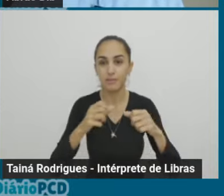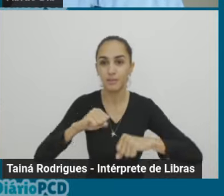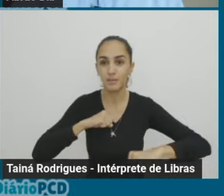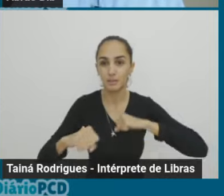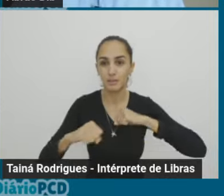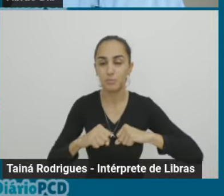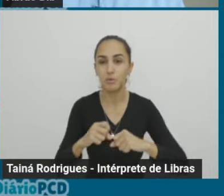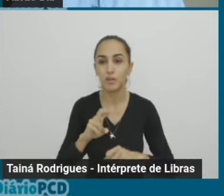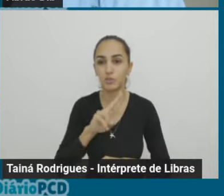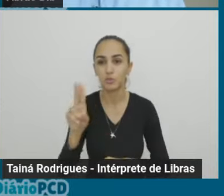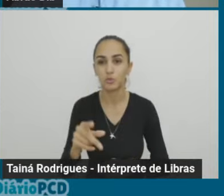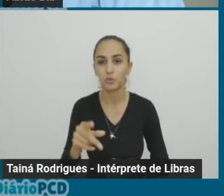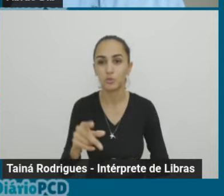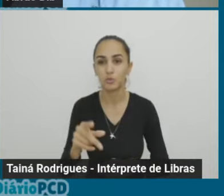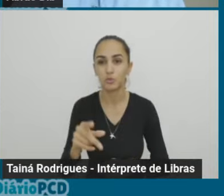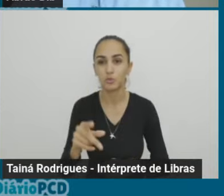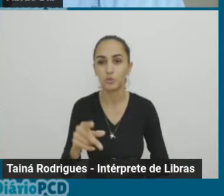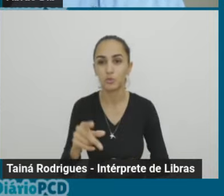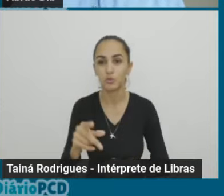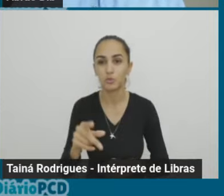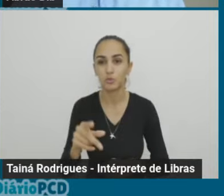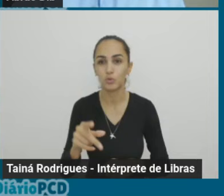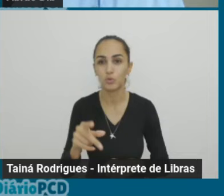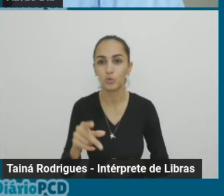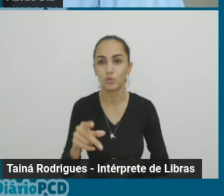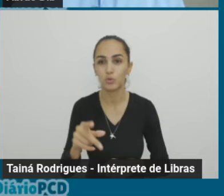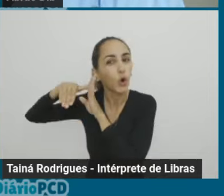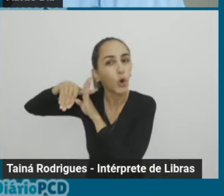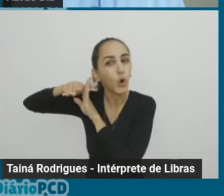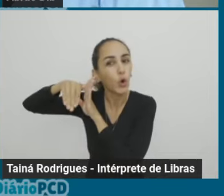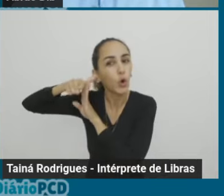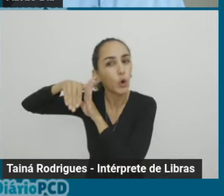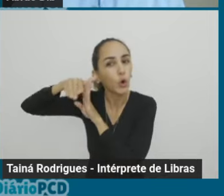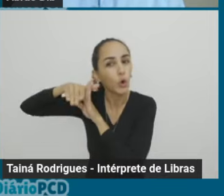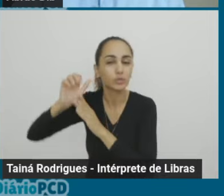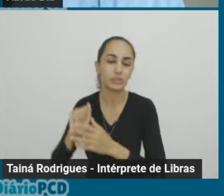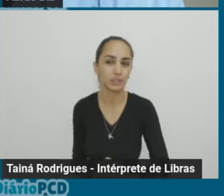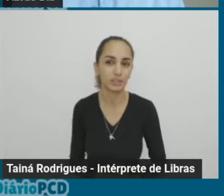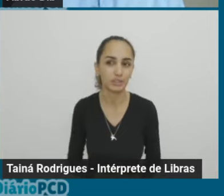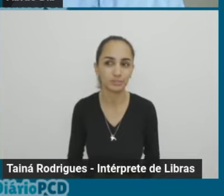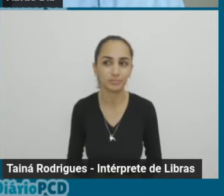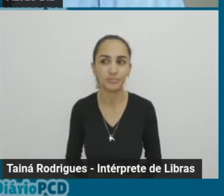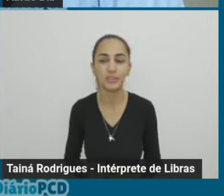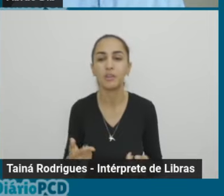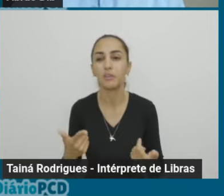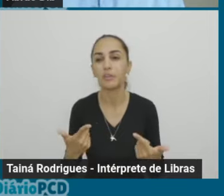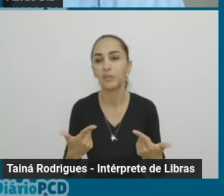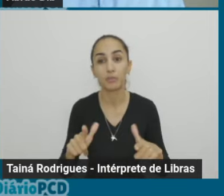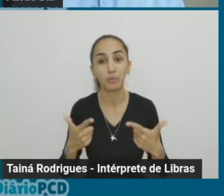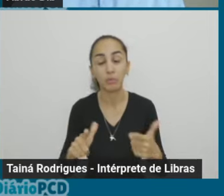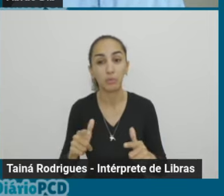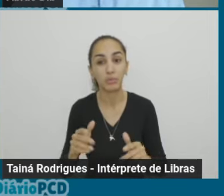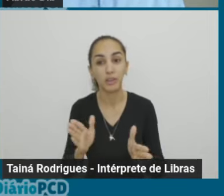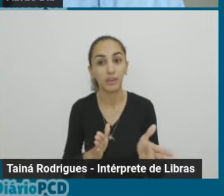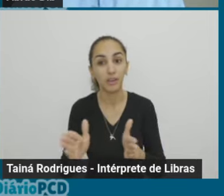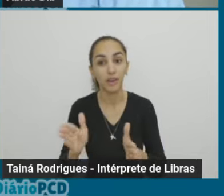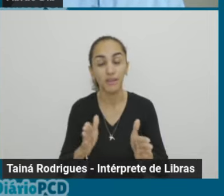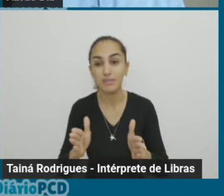falaram que era ponto, que ele estava sendo orientado. Então, a gente não está tendo nem acesso às tecnologias